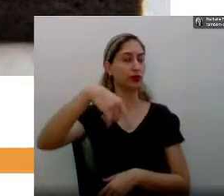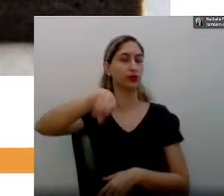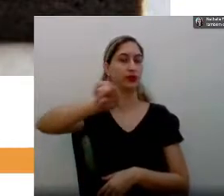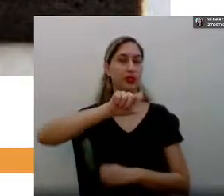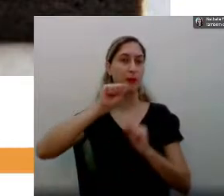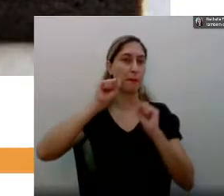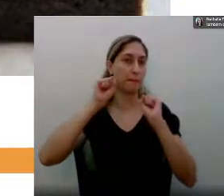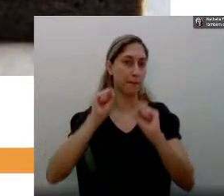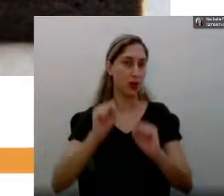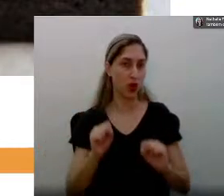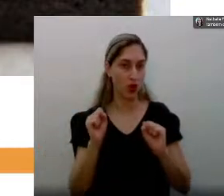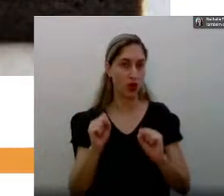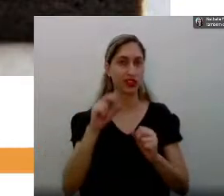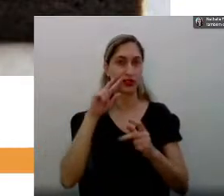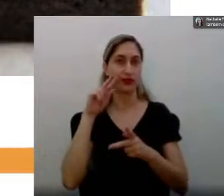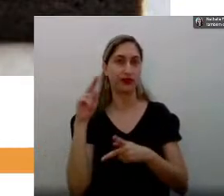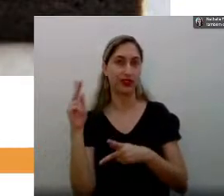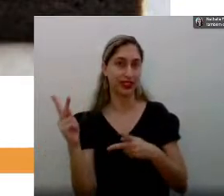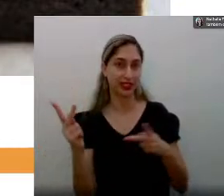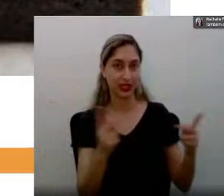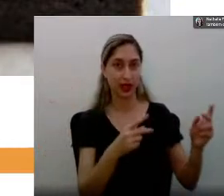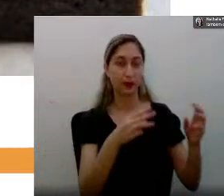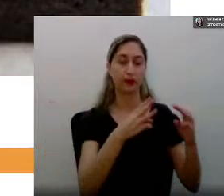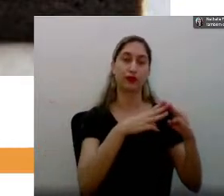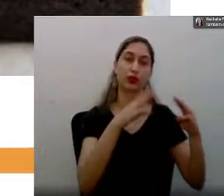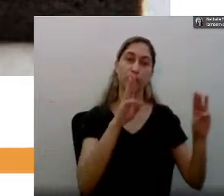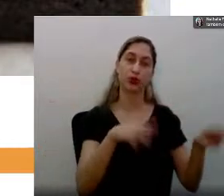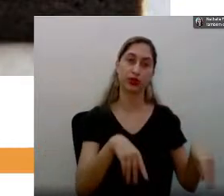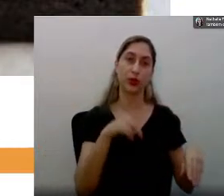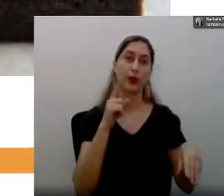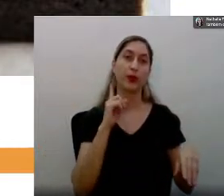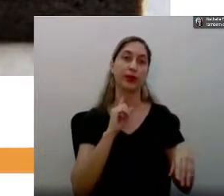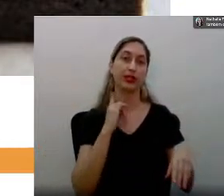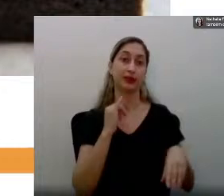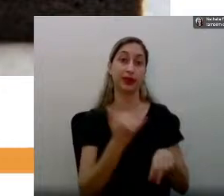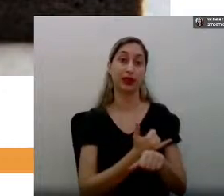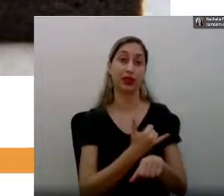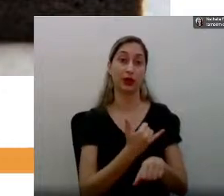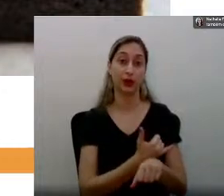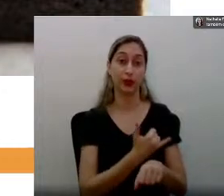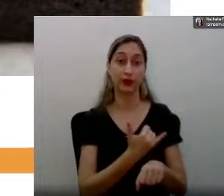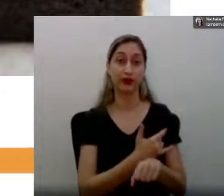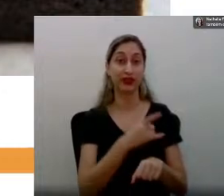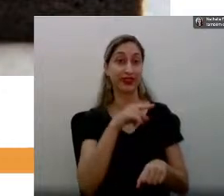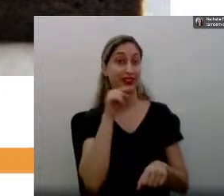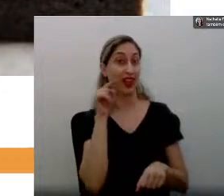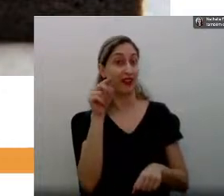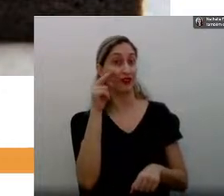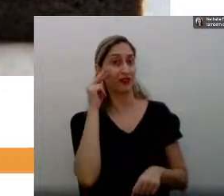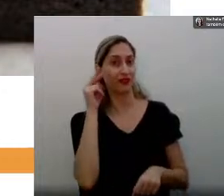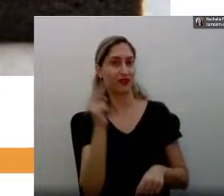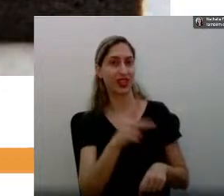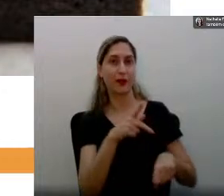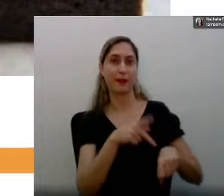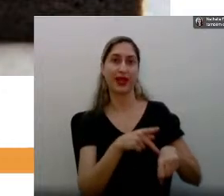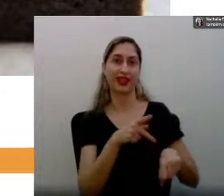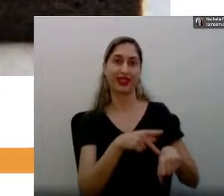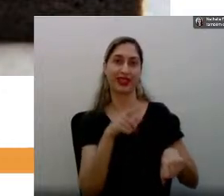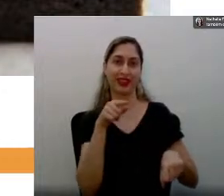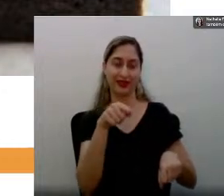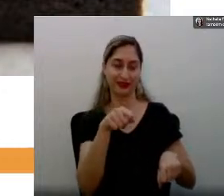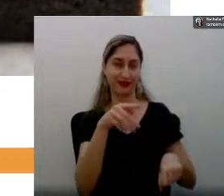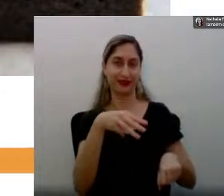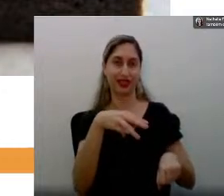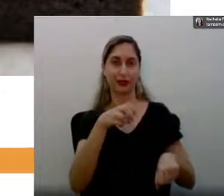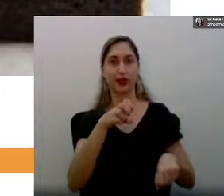Então você vai fazer uma visitinha aqui é lá no Museu das minas e do Metal que essa Pedrinha aqui ó tá lá exposta tá com isso